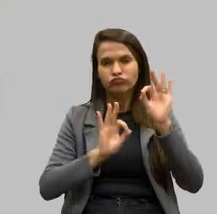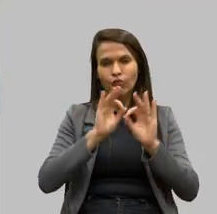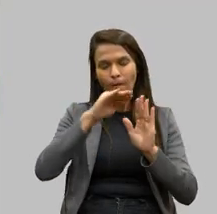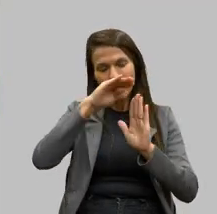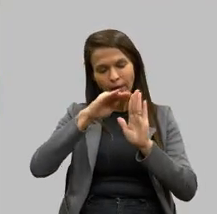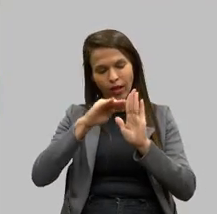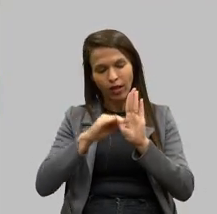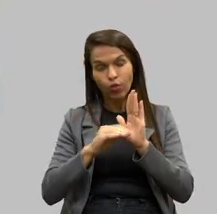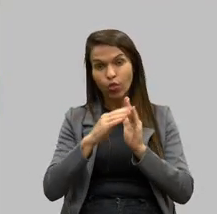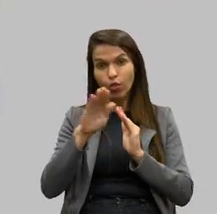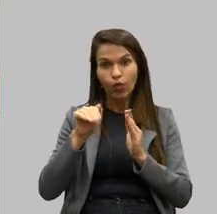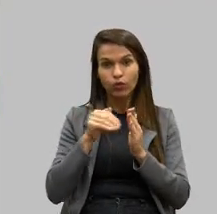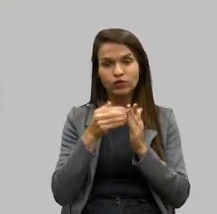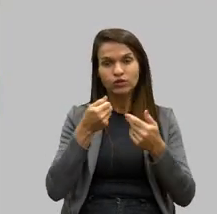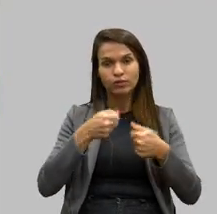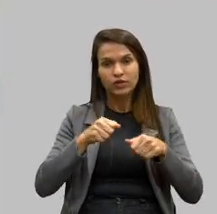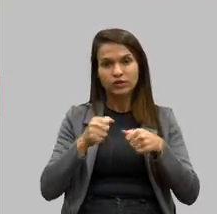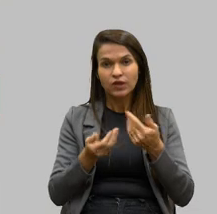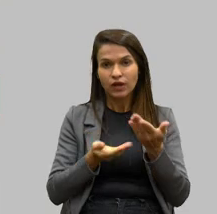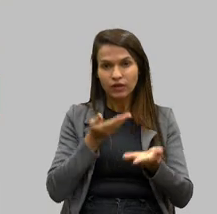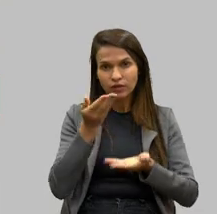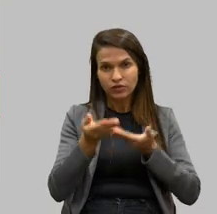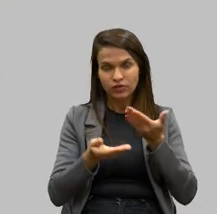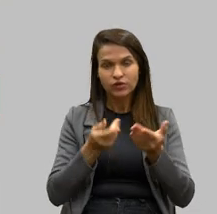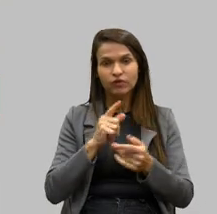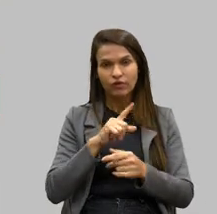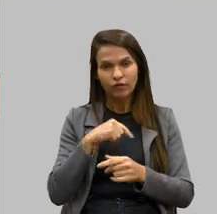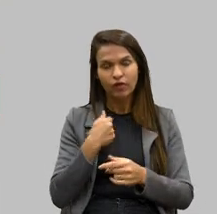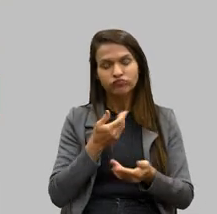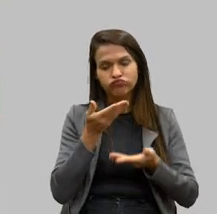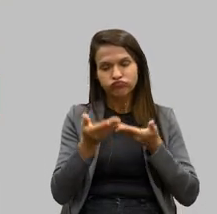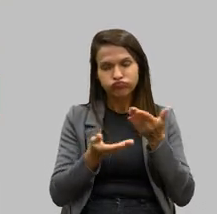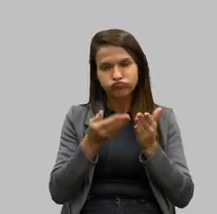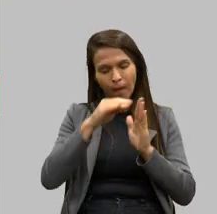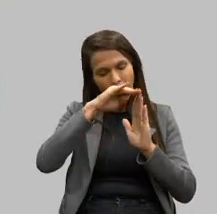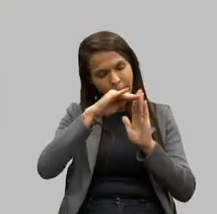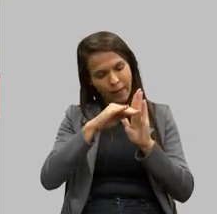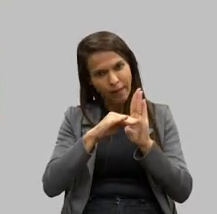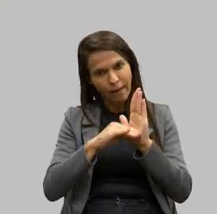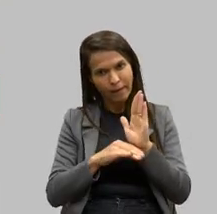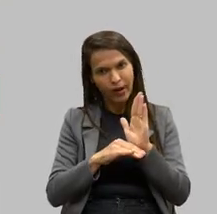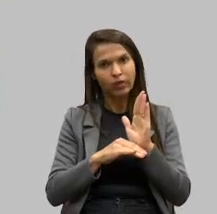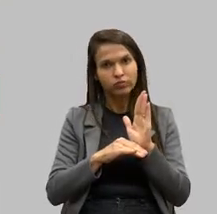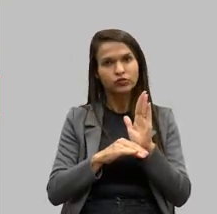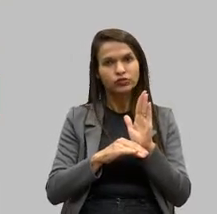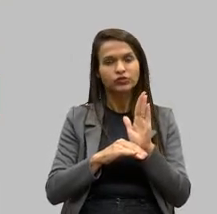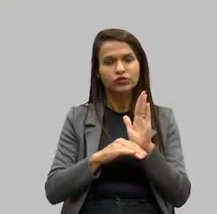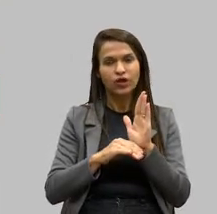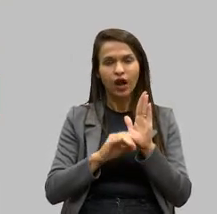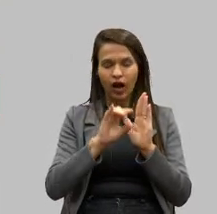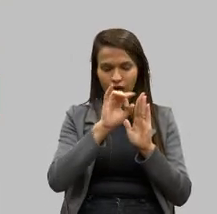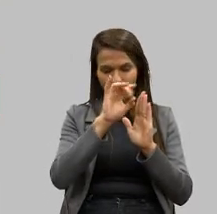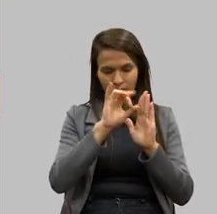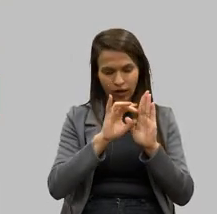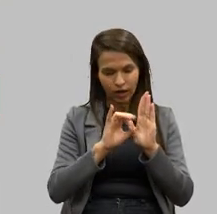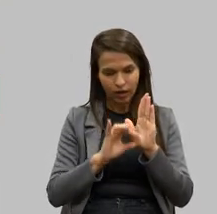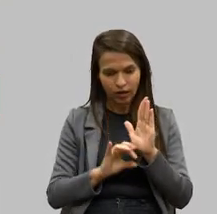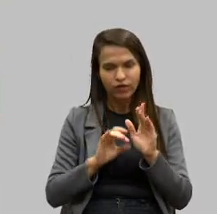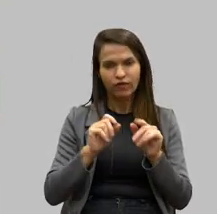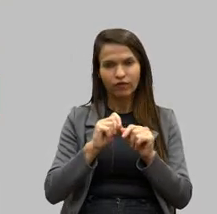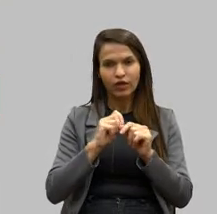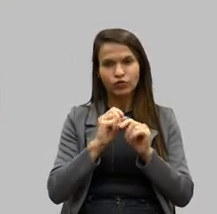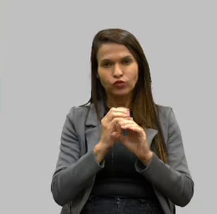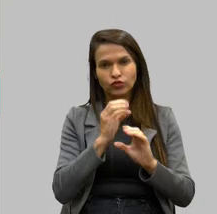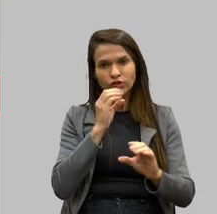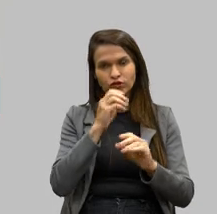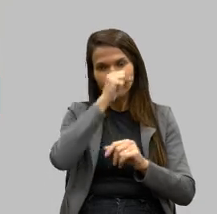precisam de serem atendidas e vamos atendendo de acordo com esse ranqueamento que foi feito por engenheiros, engenheiros de prefeituras e